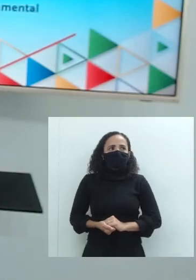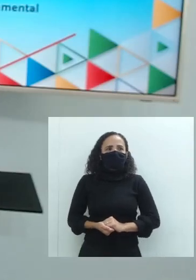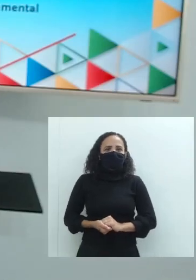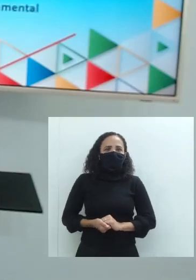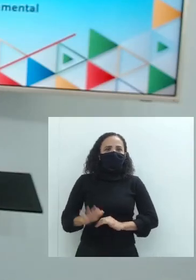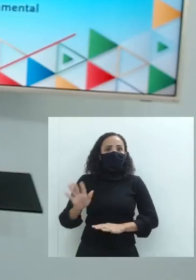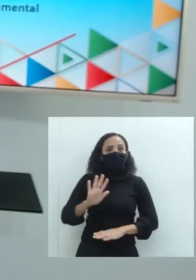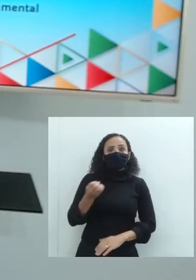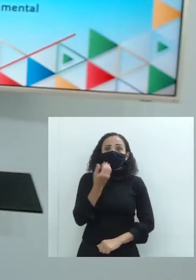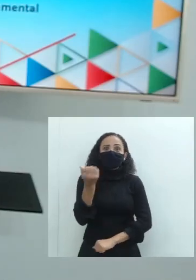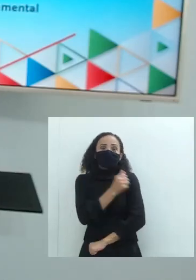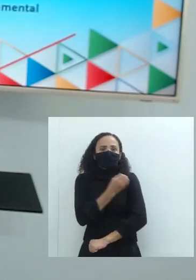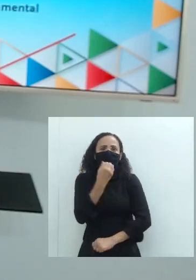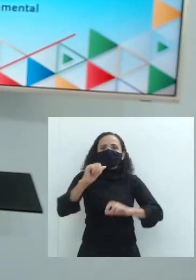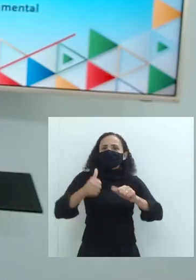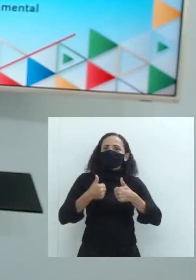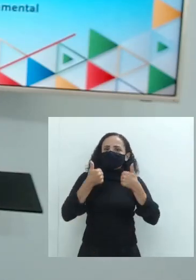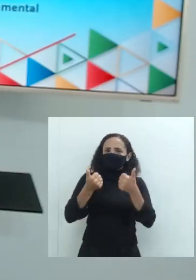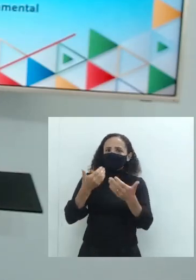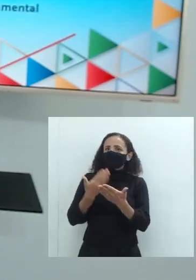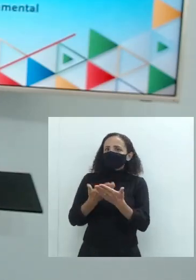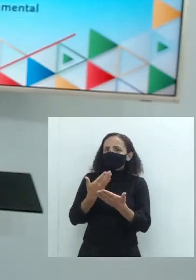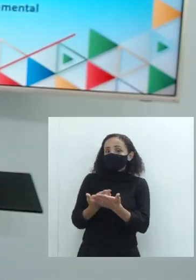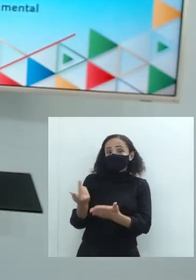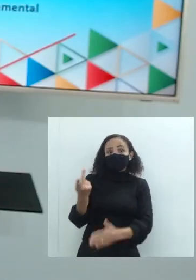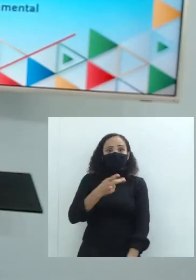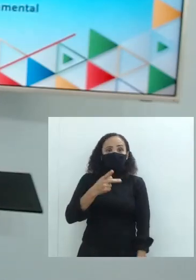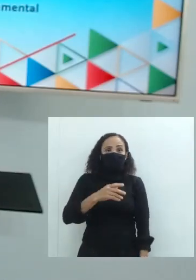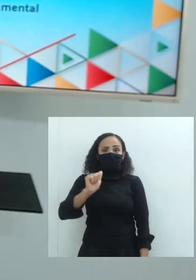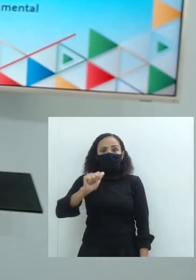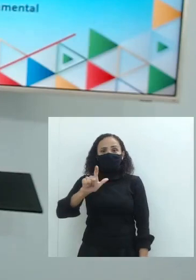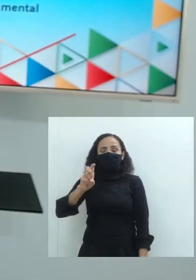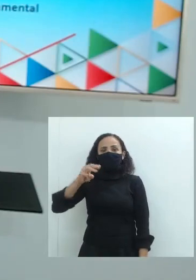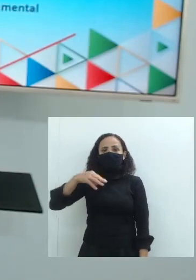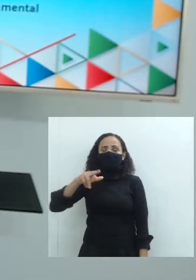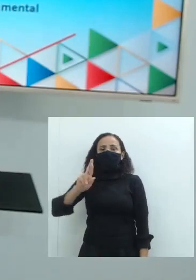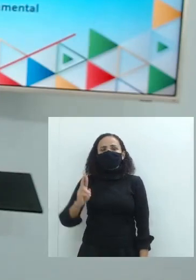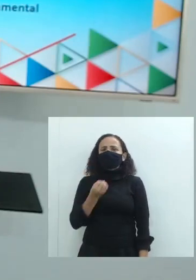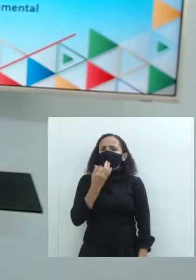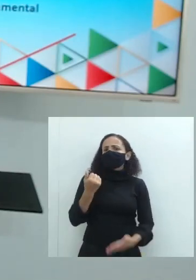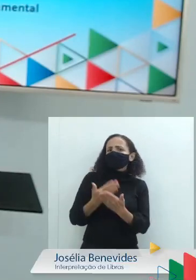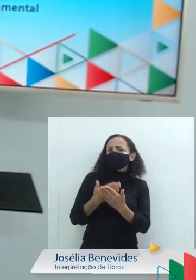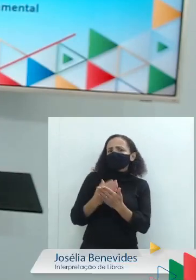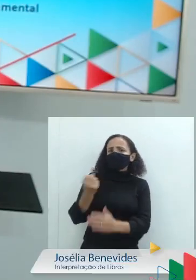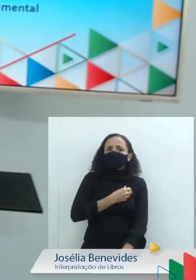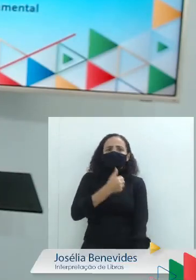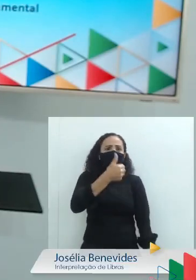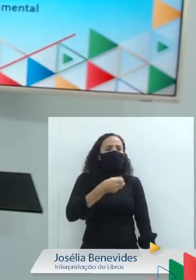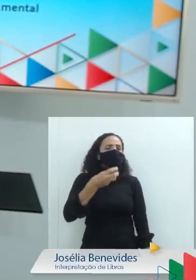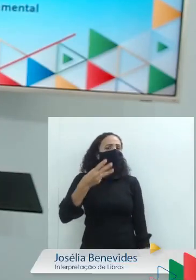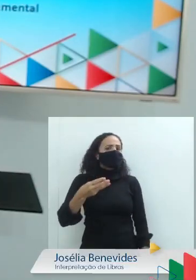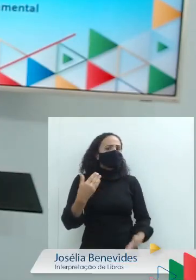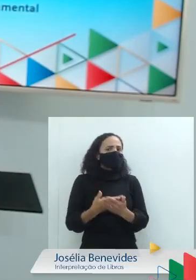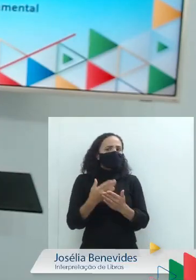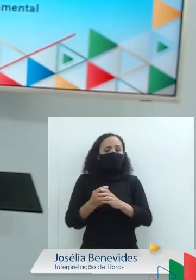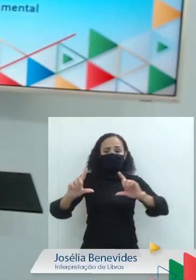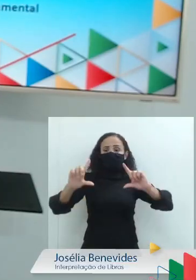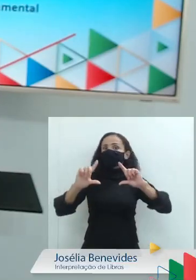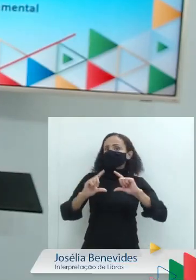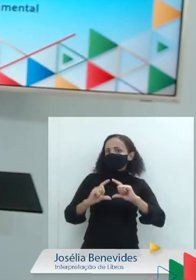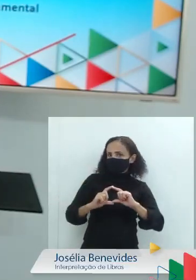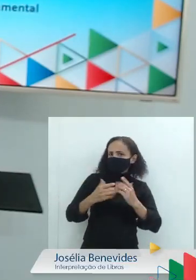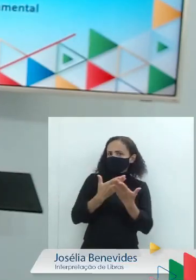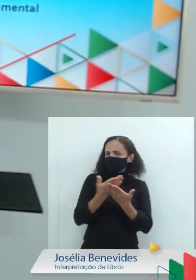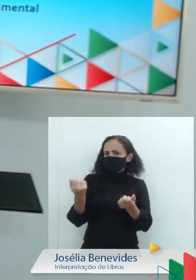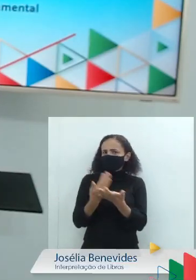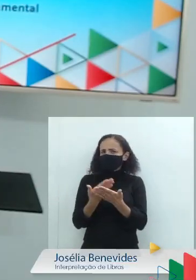Olá pessoal, tudo bom? Eu sou o professor Almir Serpa e hoje nós vamos para a nossa aula de número 13, aula sobre triângulos para